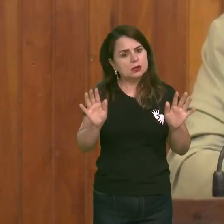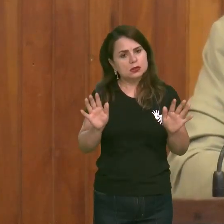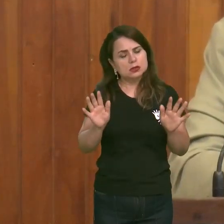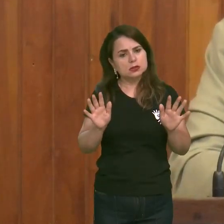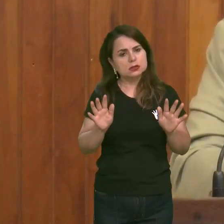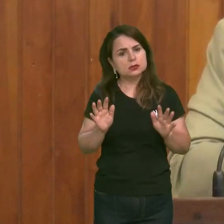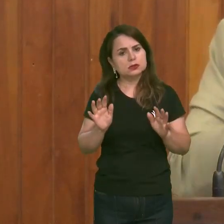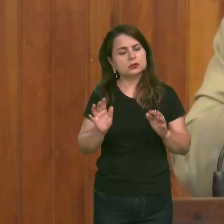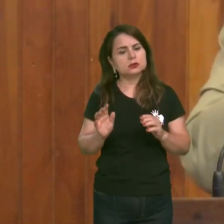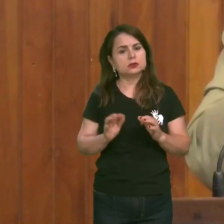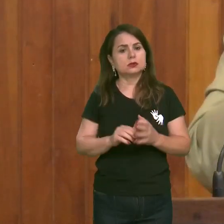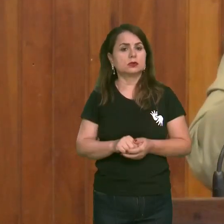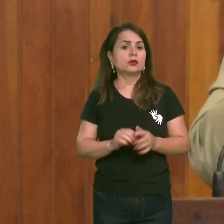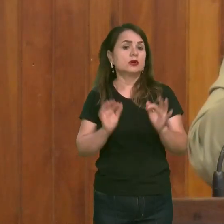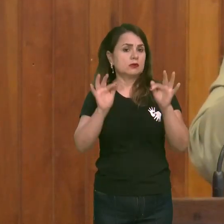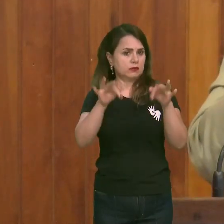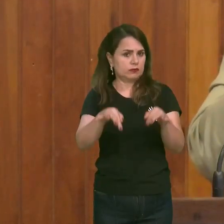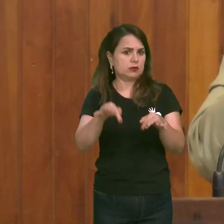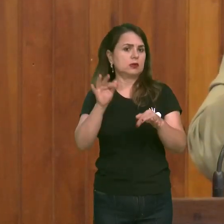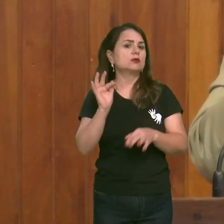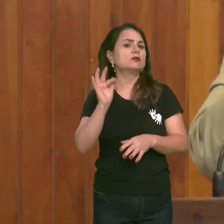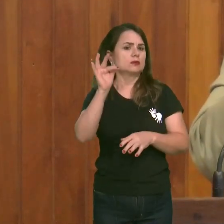mas tudo tem um fim né